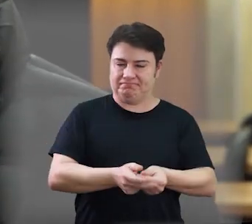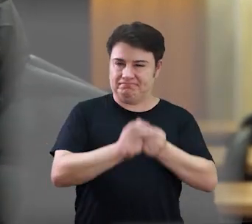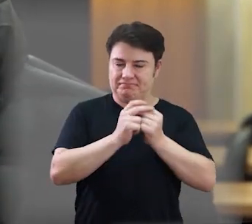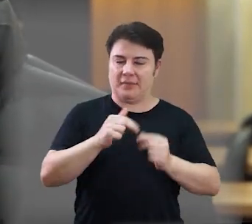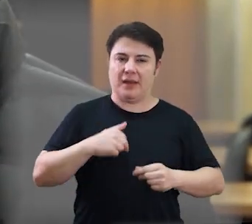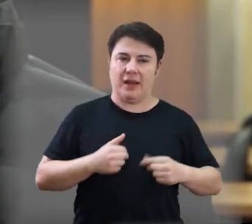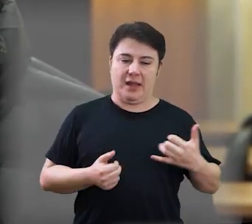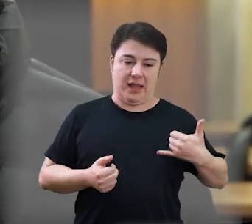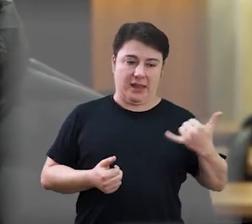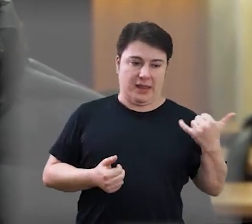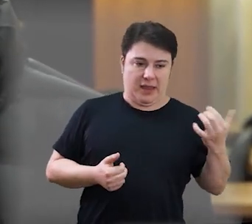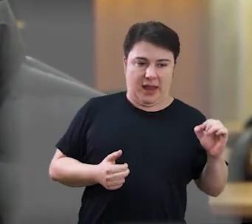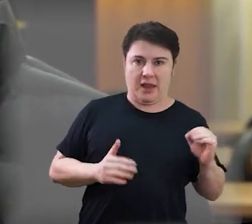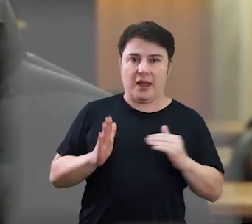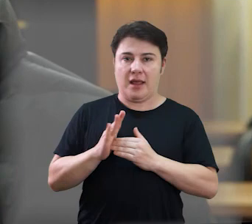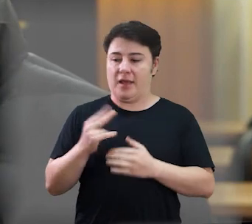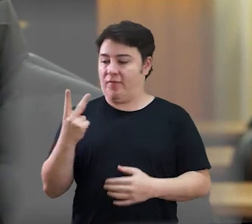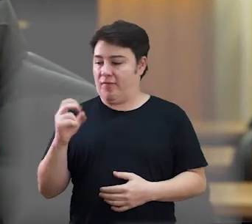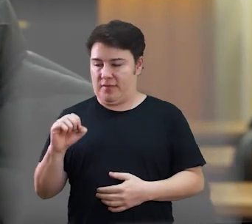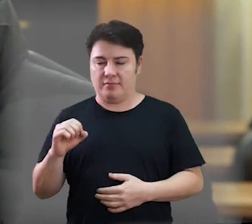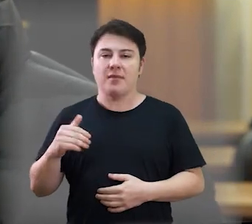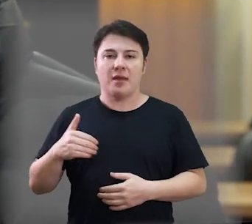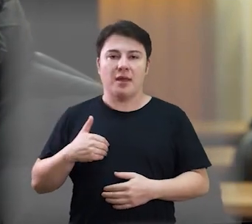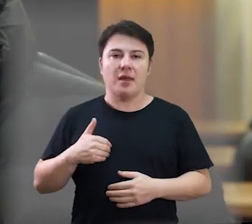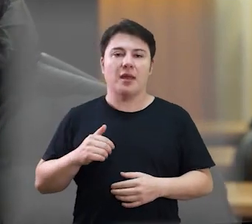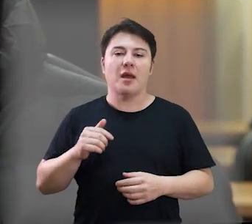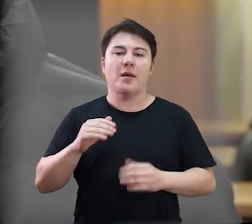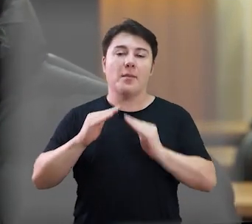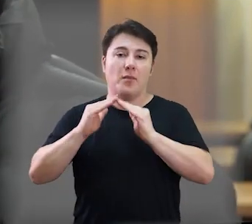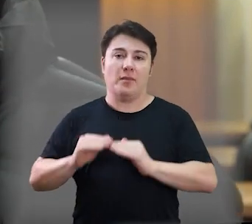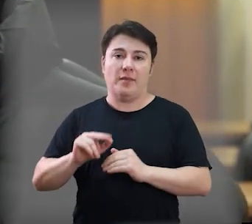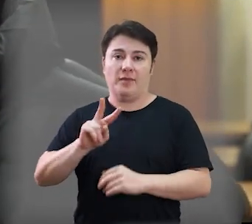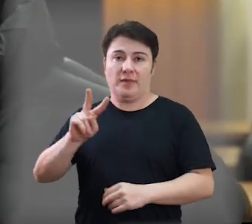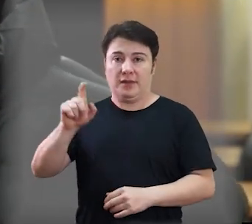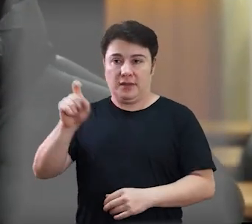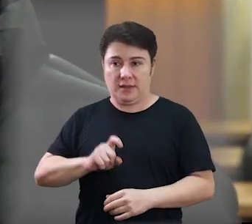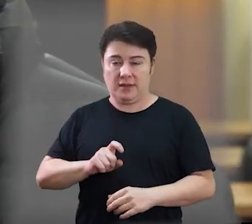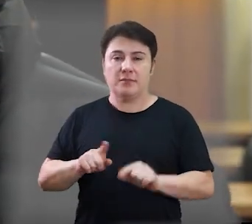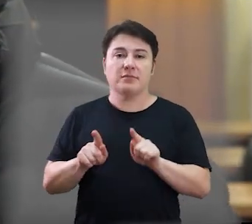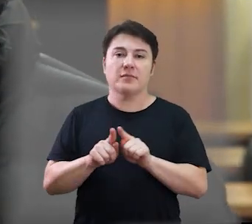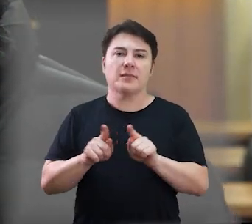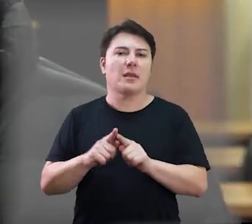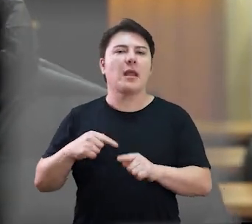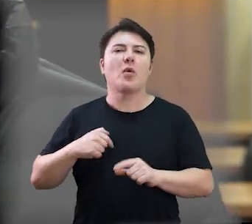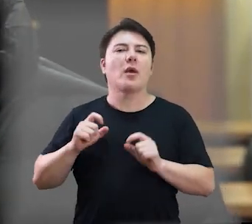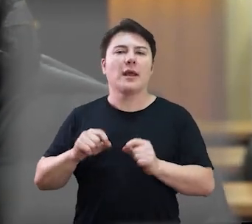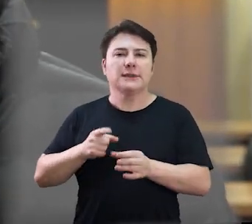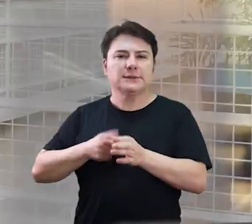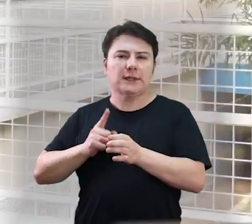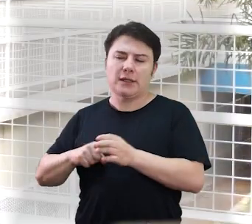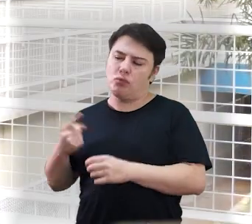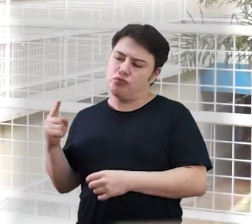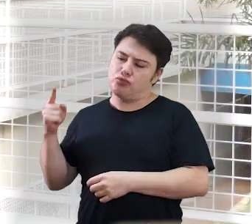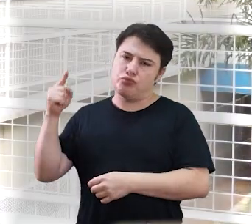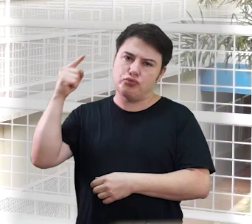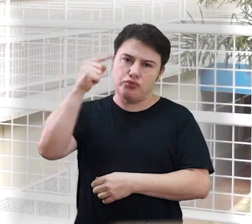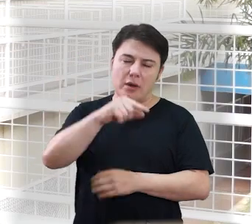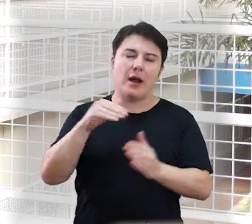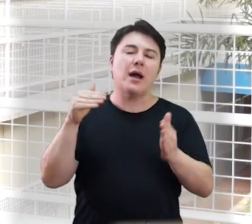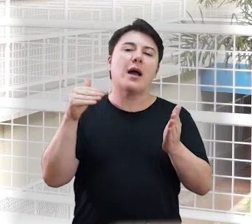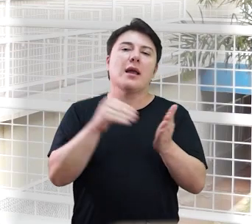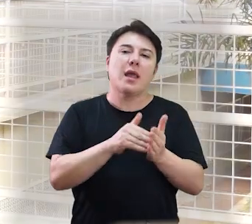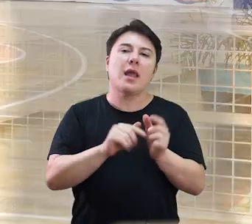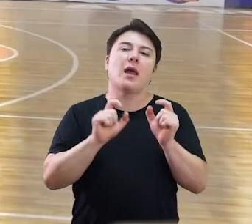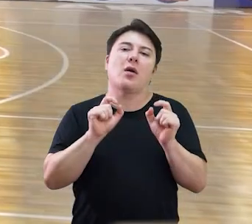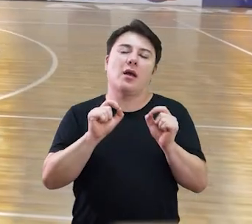né? Joguei dos 10 até os 20 anos de idade. Morava na Vila Xavier e atravessava a cidade para ir ao Gigantão. E